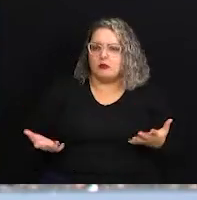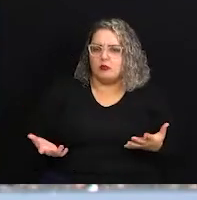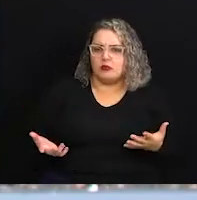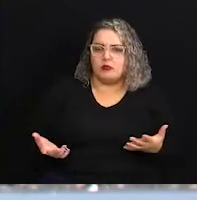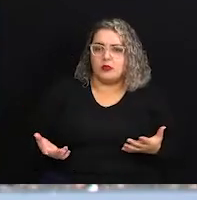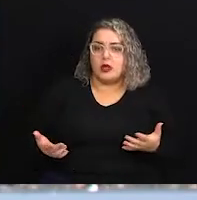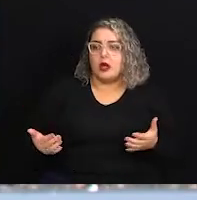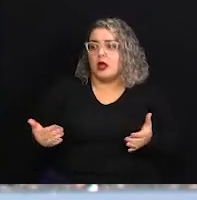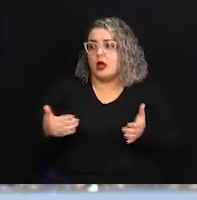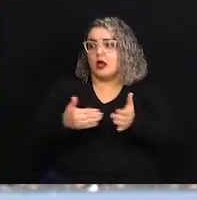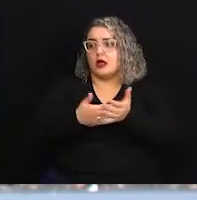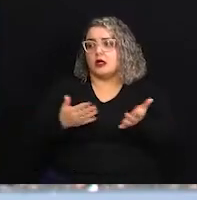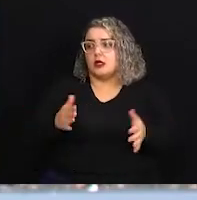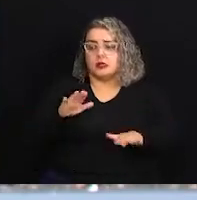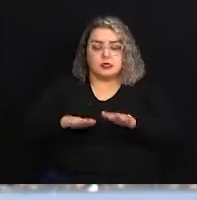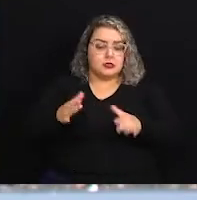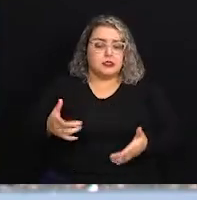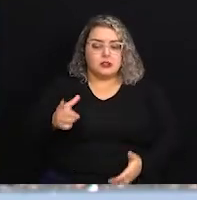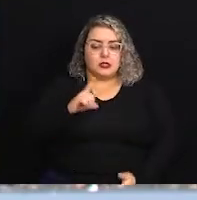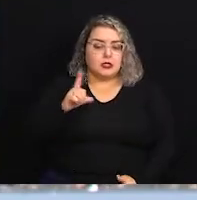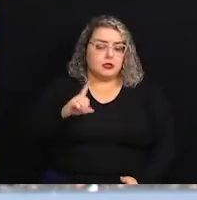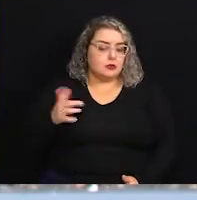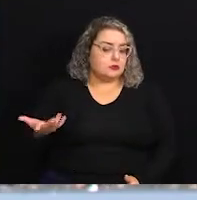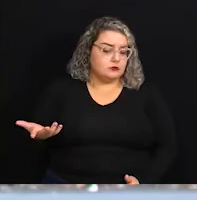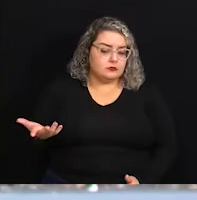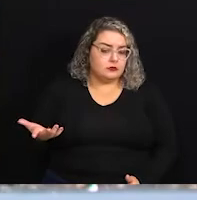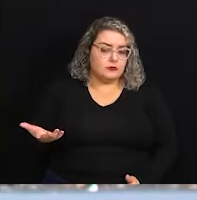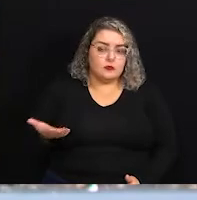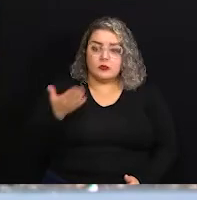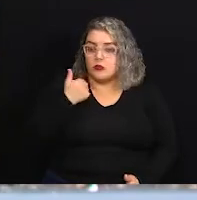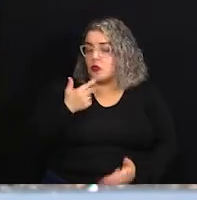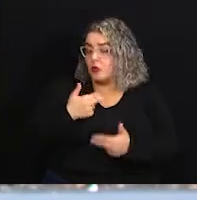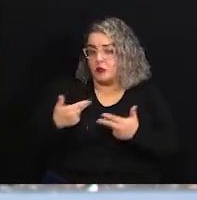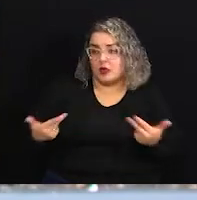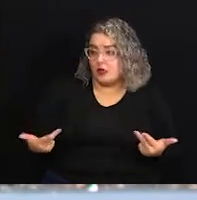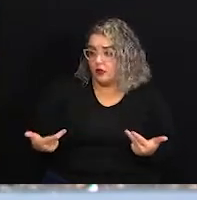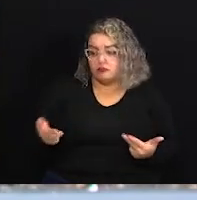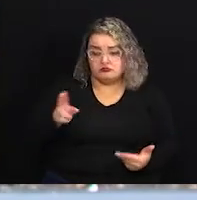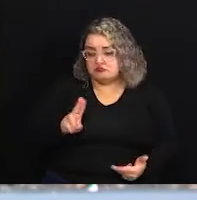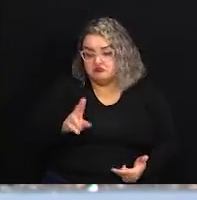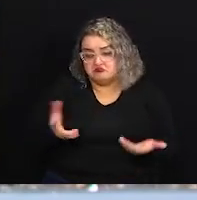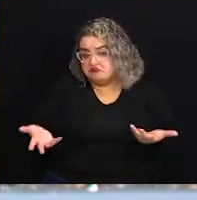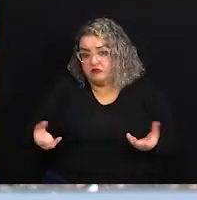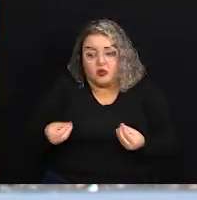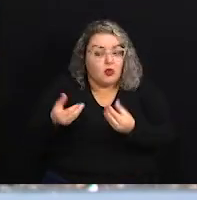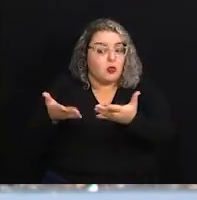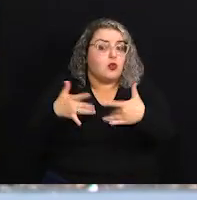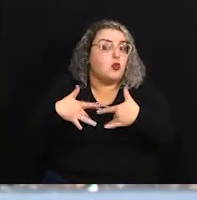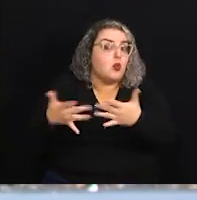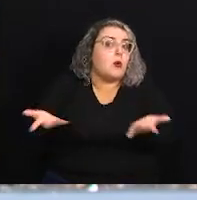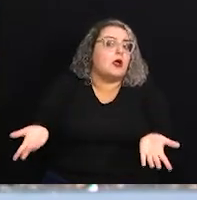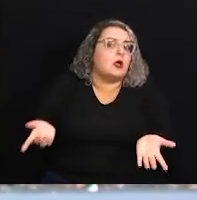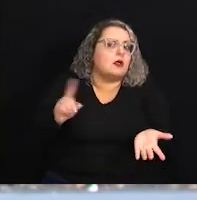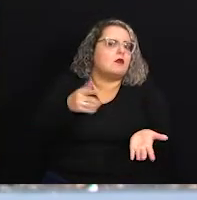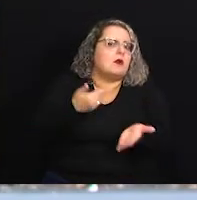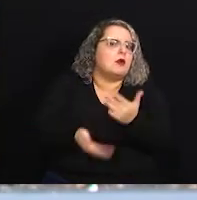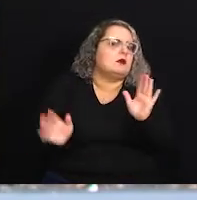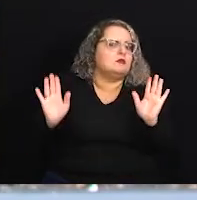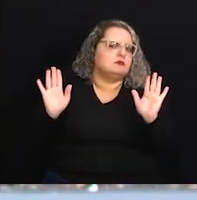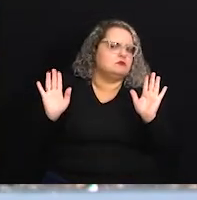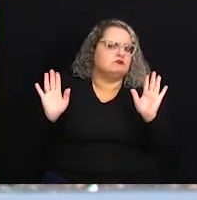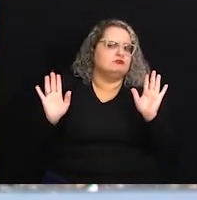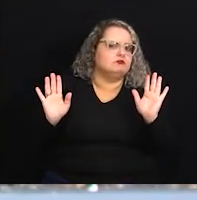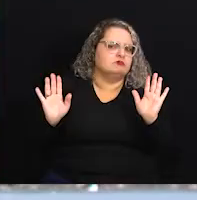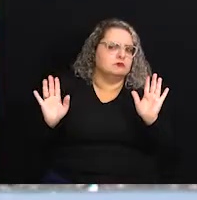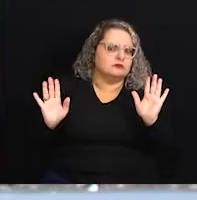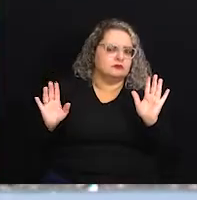vale mesmo para, de repente você tem lá um alimento que você não vai usar, doe, não vai desperdiçar, não